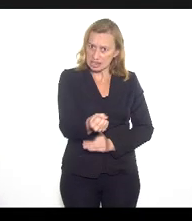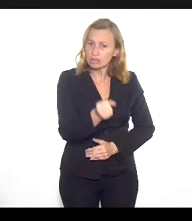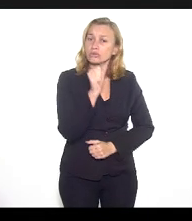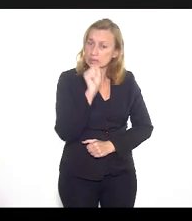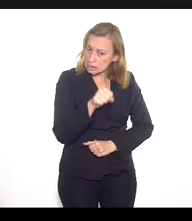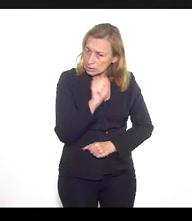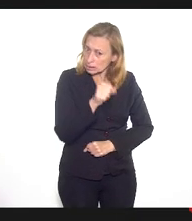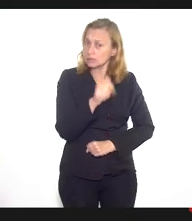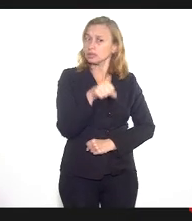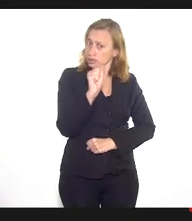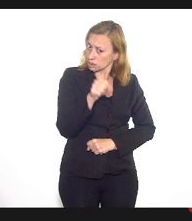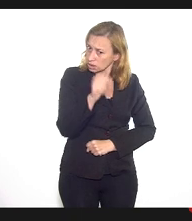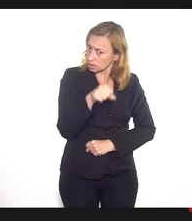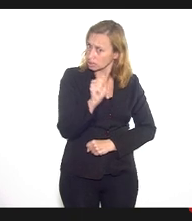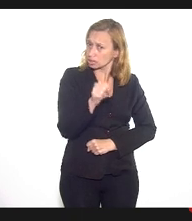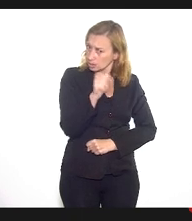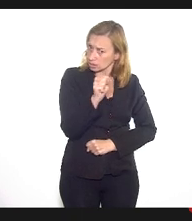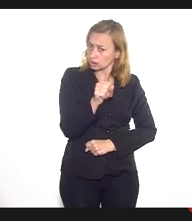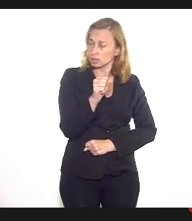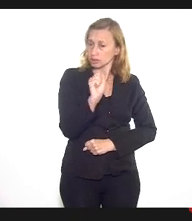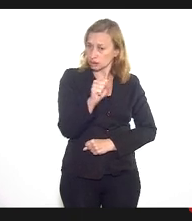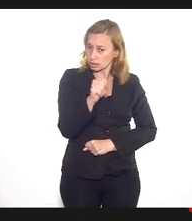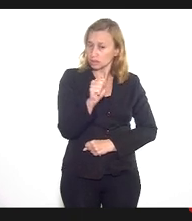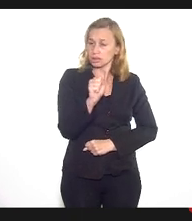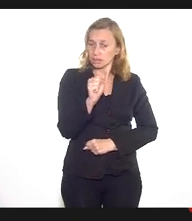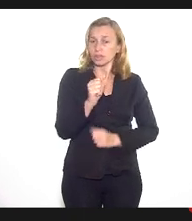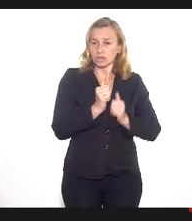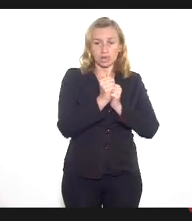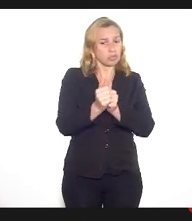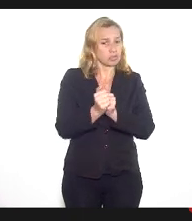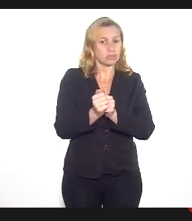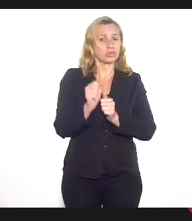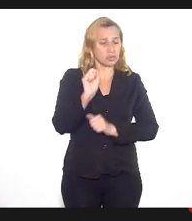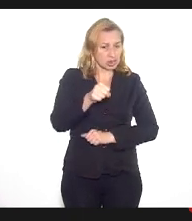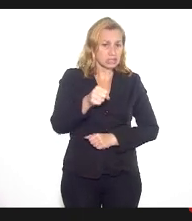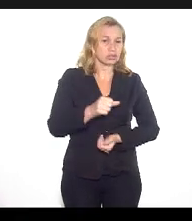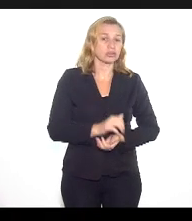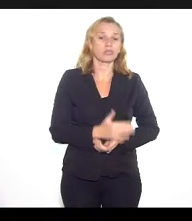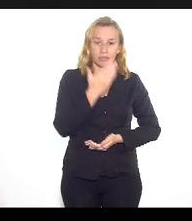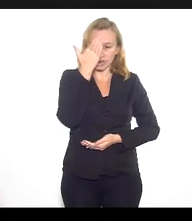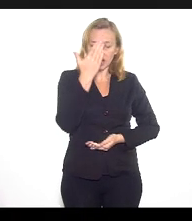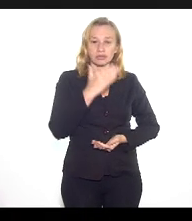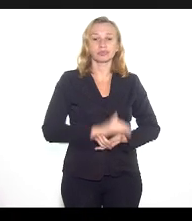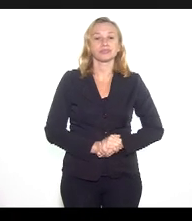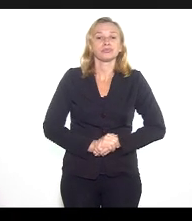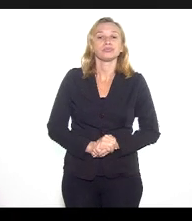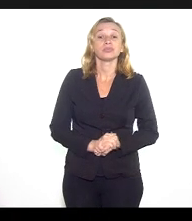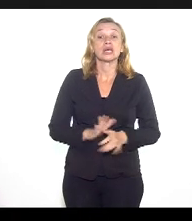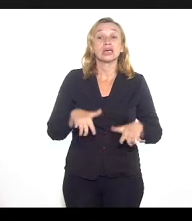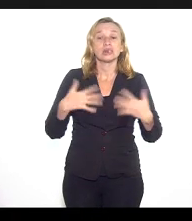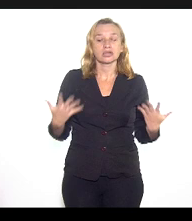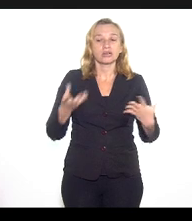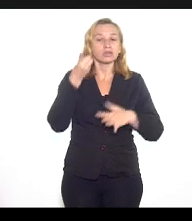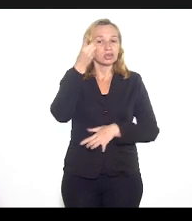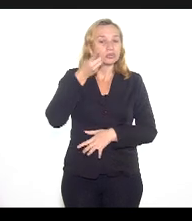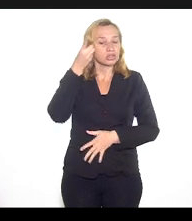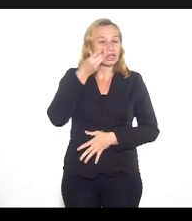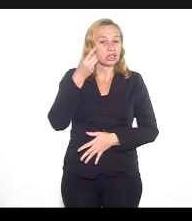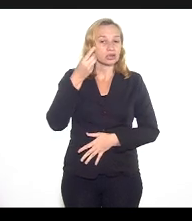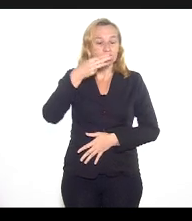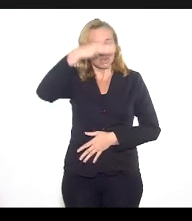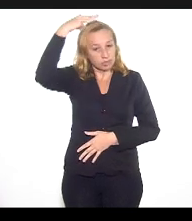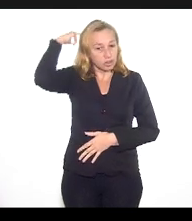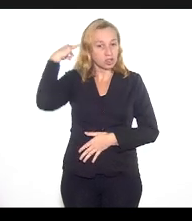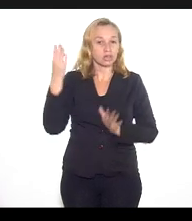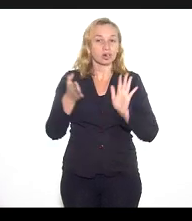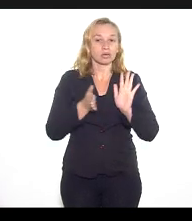obviamente. Acolho o encaminhamento de Vossa Excelência. Obrigado. Então, o deputado Márcio Pacheco, eu estou